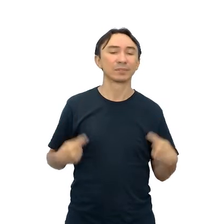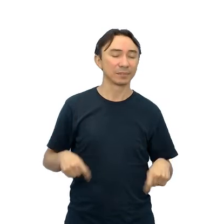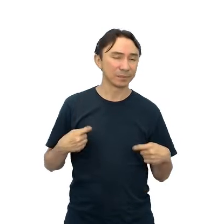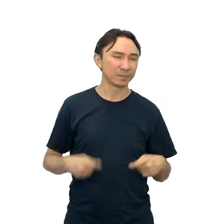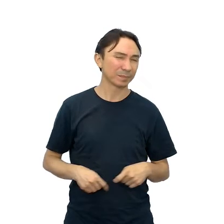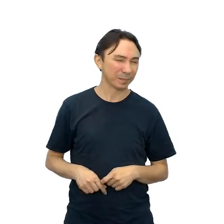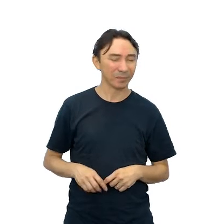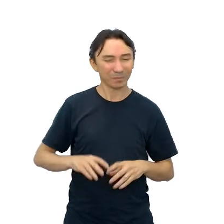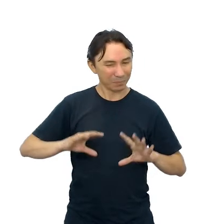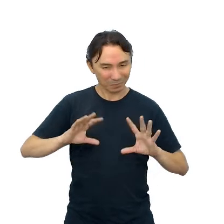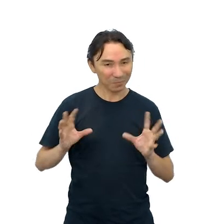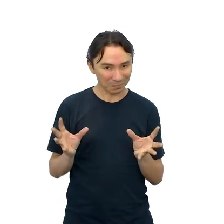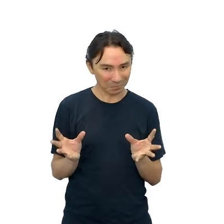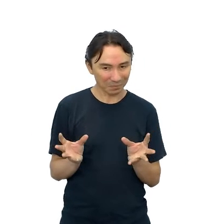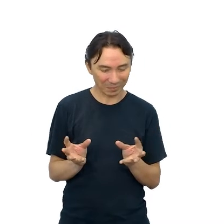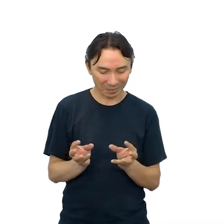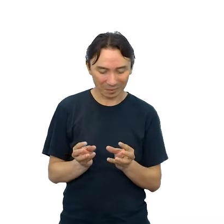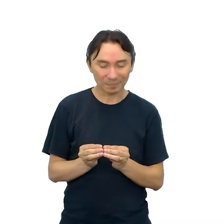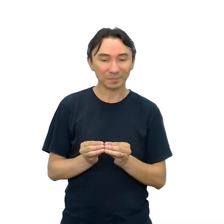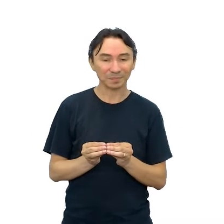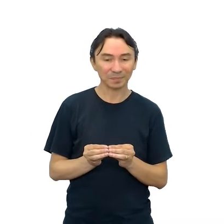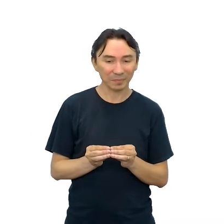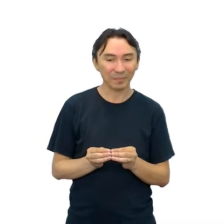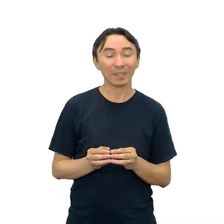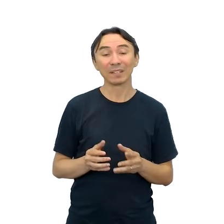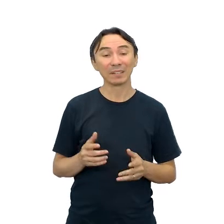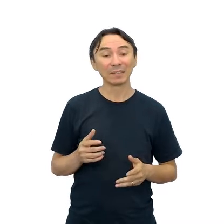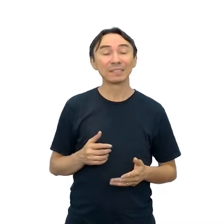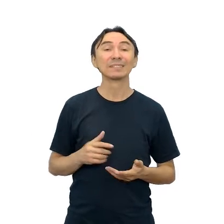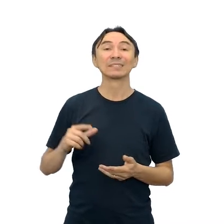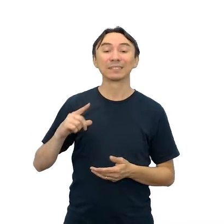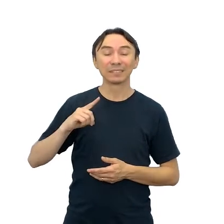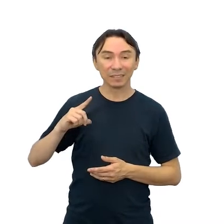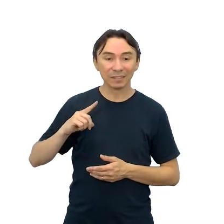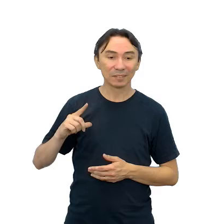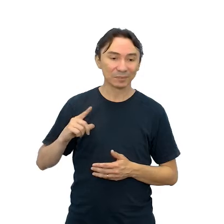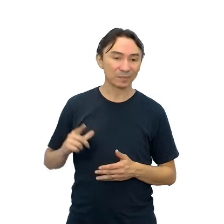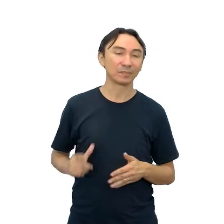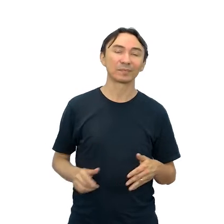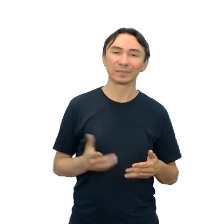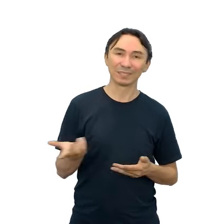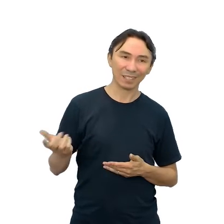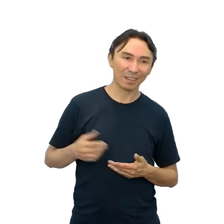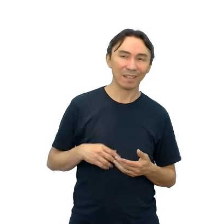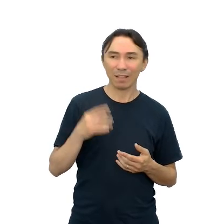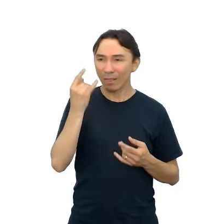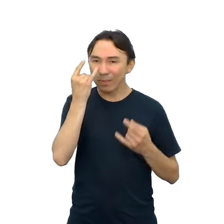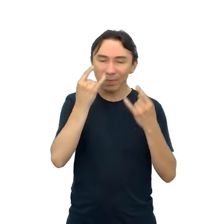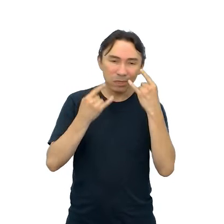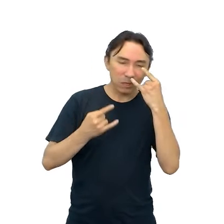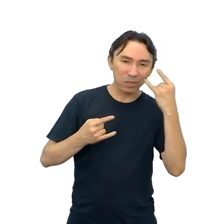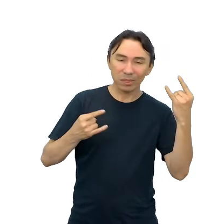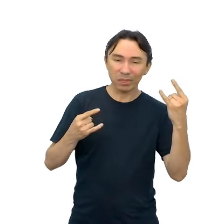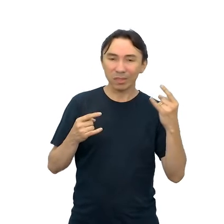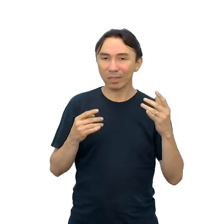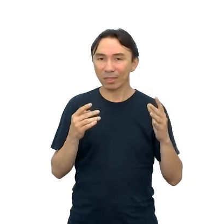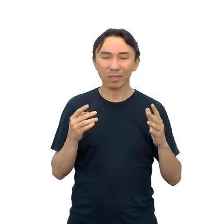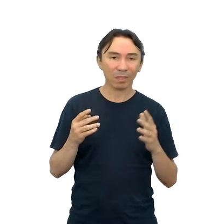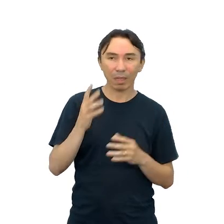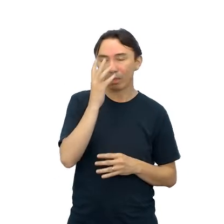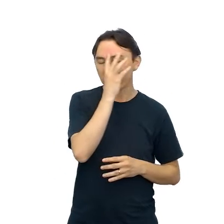Resumindo, né, esse processo, excluindo, então, esses processos de distratores, né, a